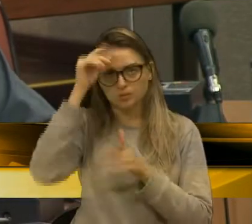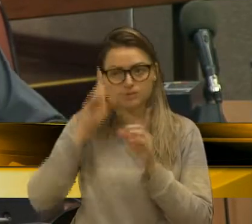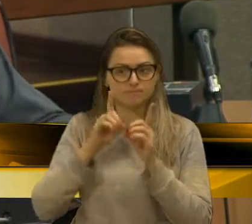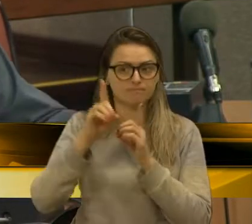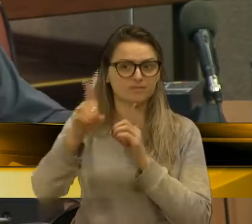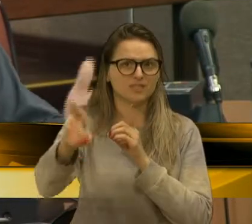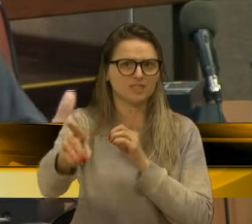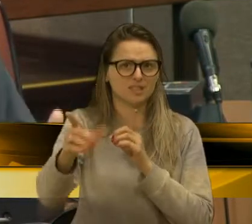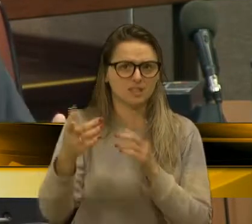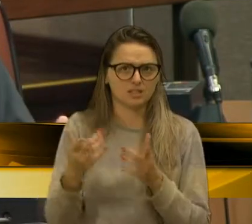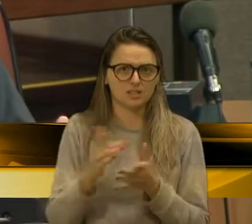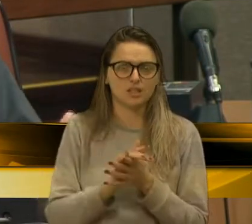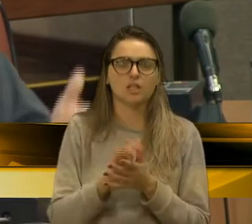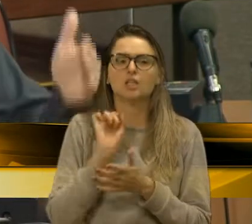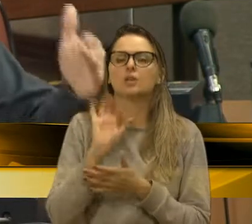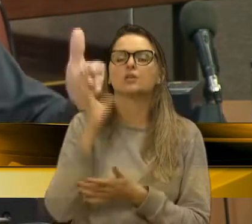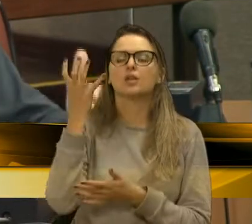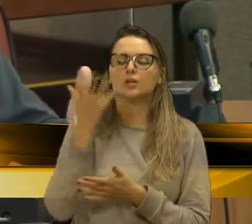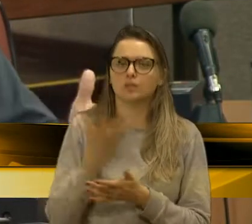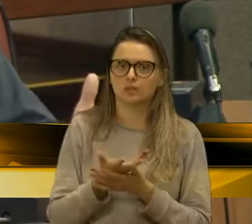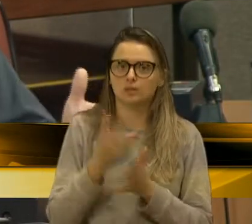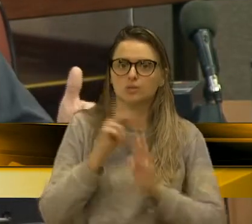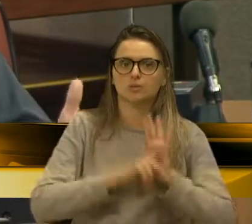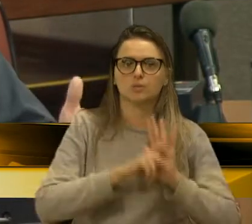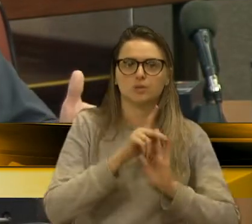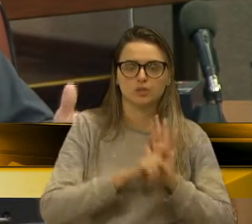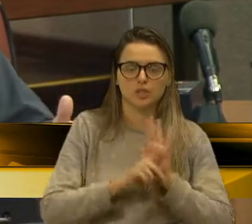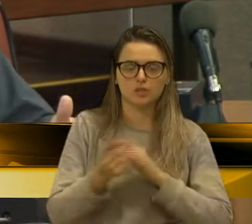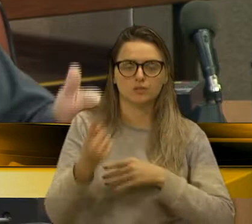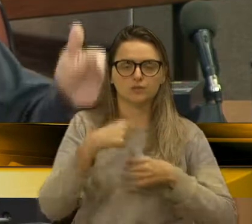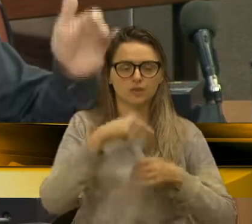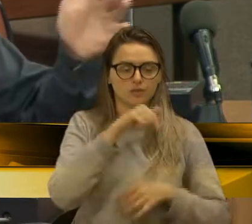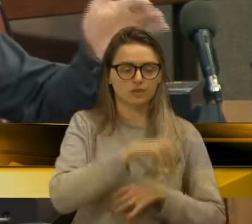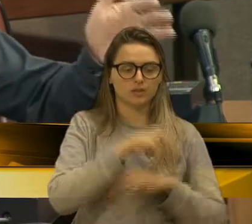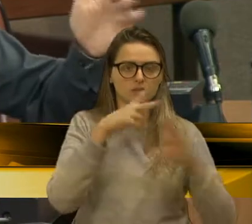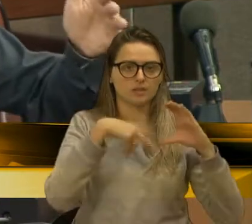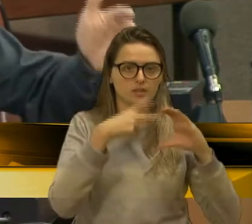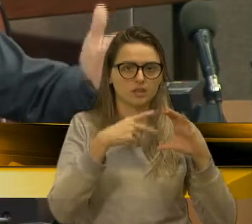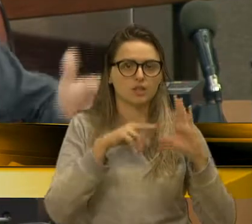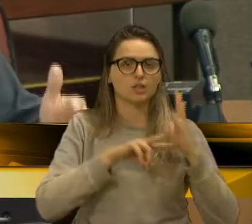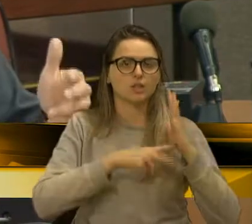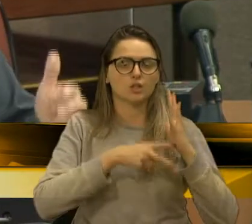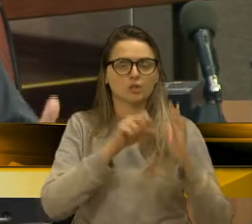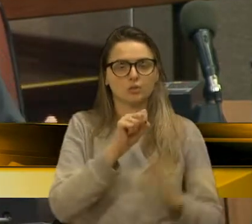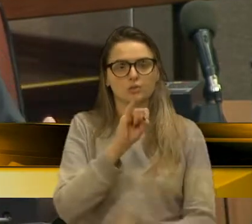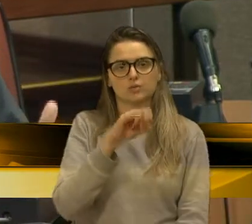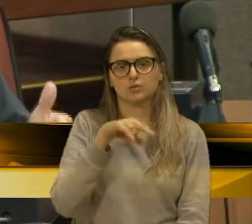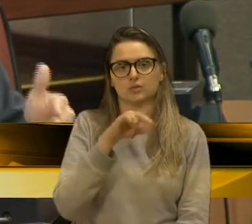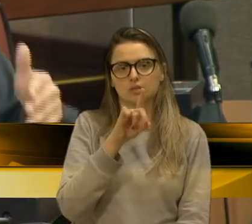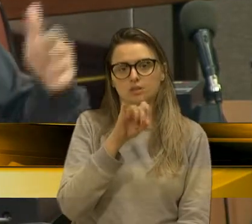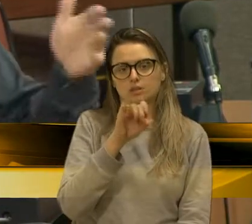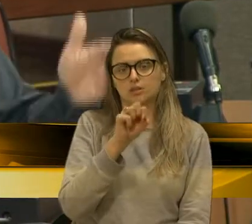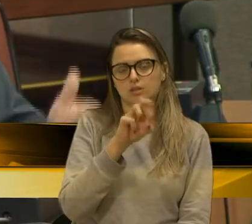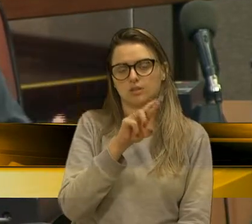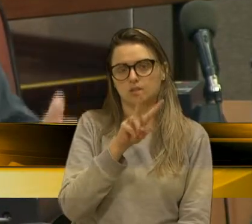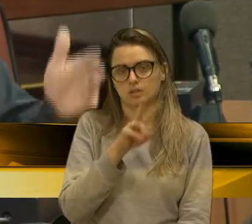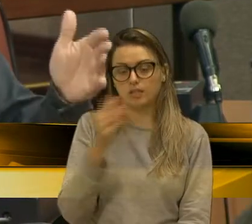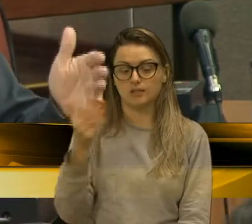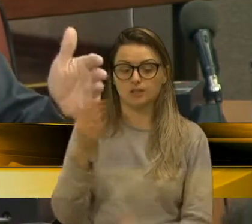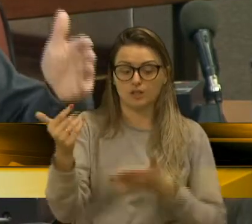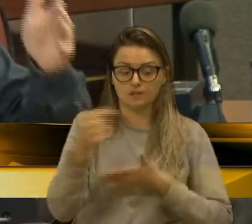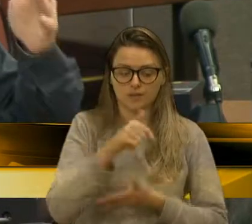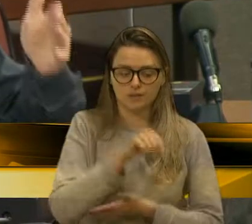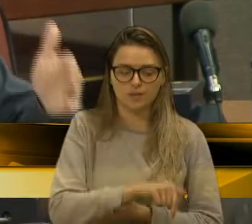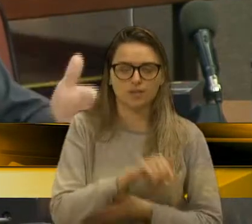distâncias. Então, o que aconteceu? Esse projeto aportou à Câmara, o Sindicerve já veio aqui algumas vezes nos gabinetes, veio no